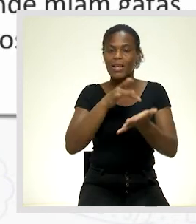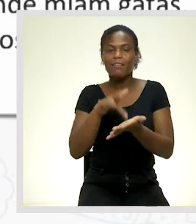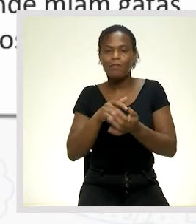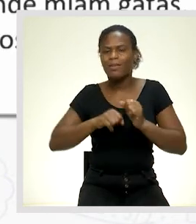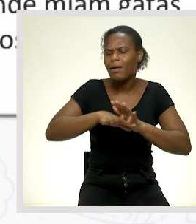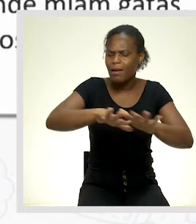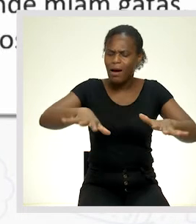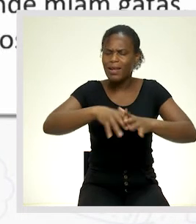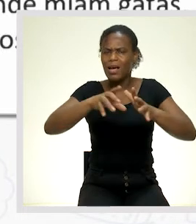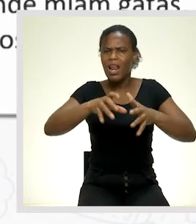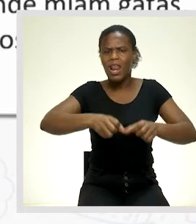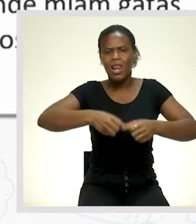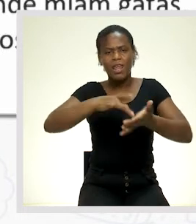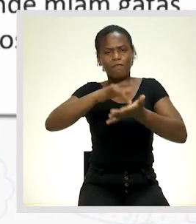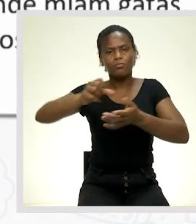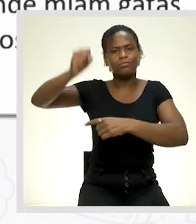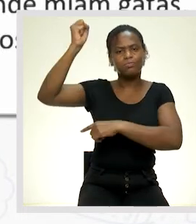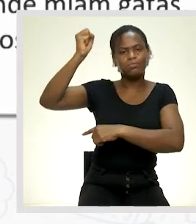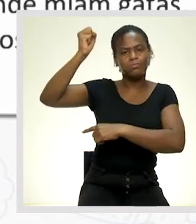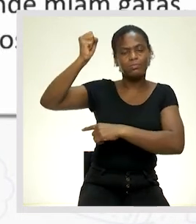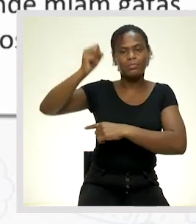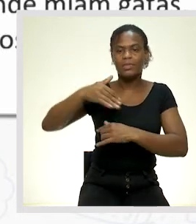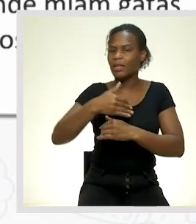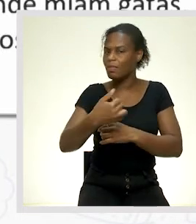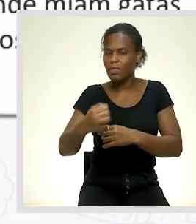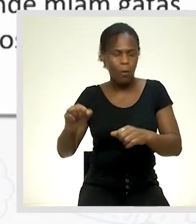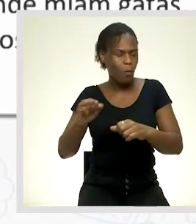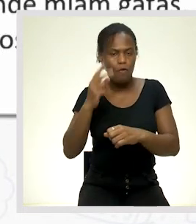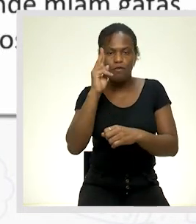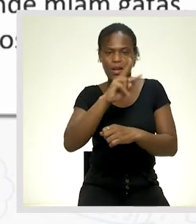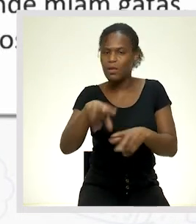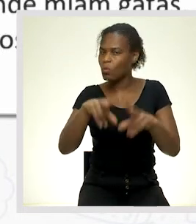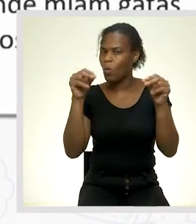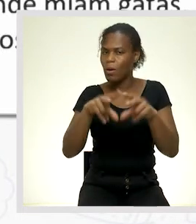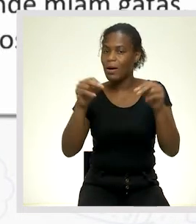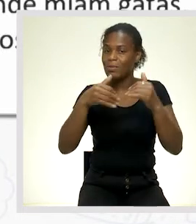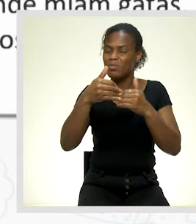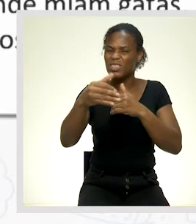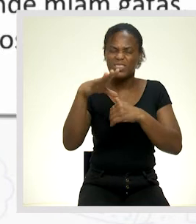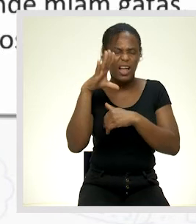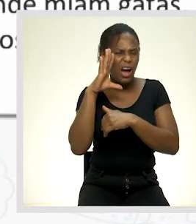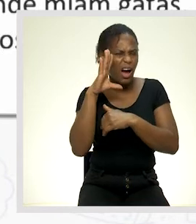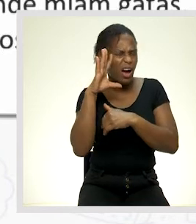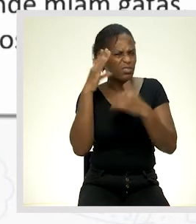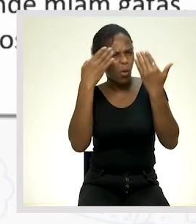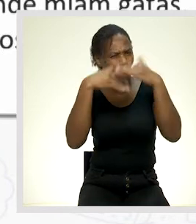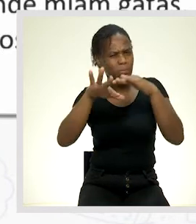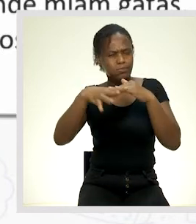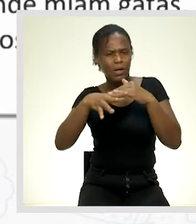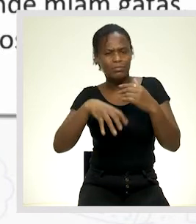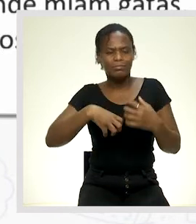nado, sincram soberbas naus que eu não verei jamais. E o fim da tarde